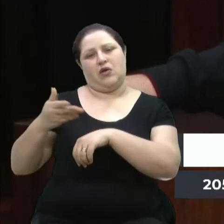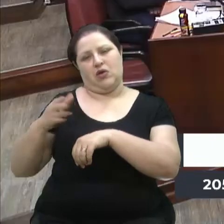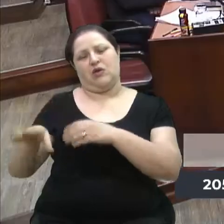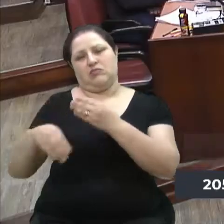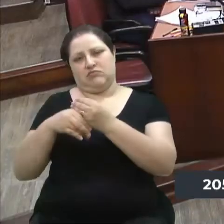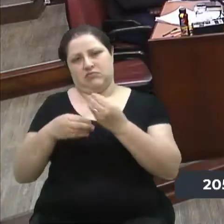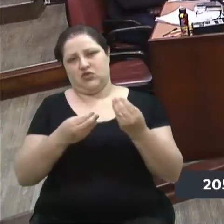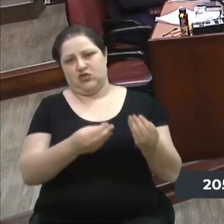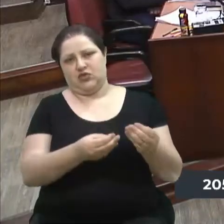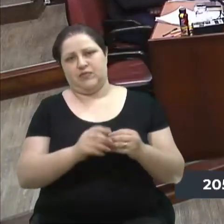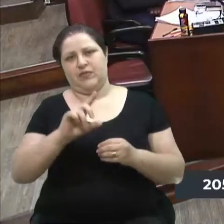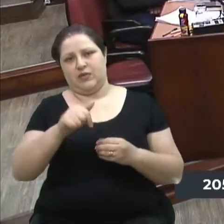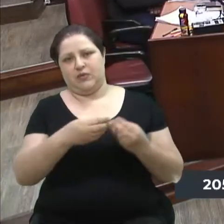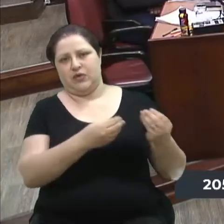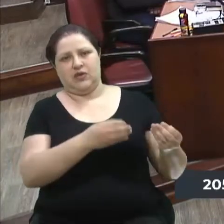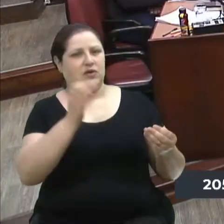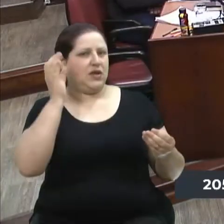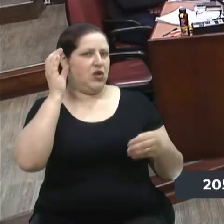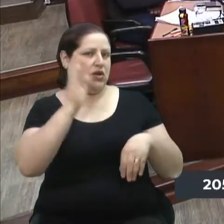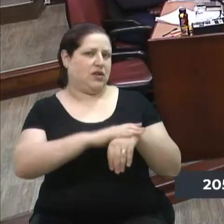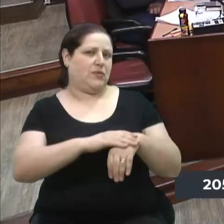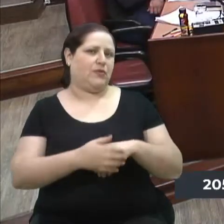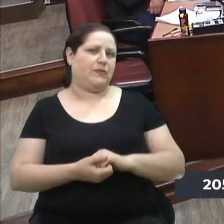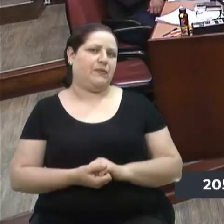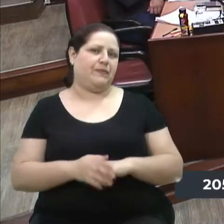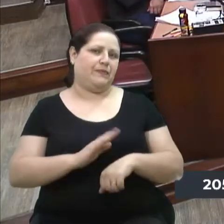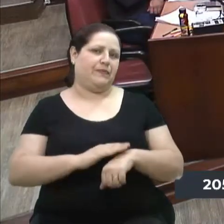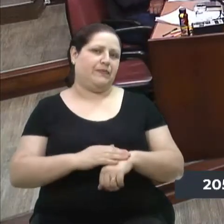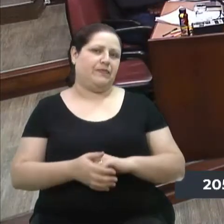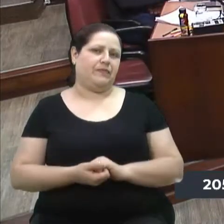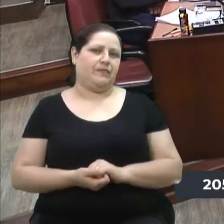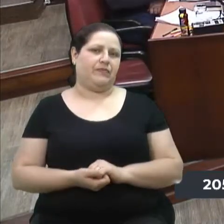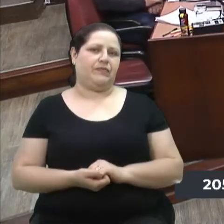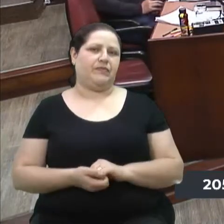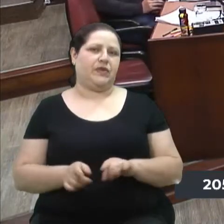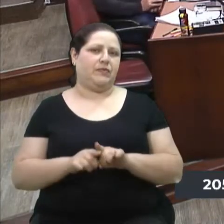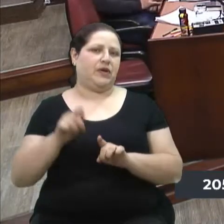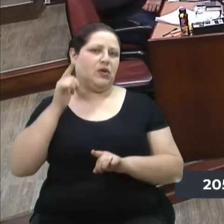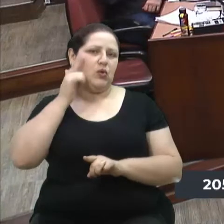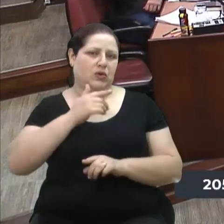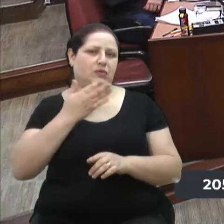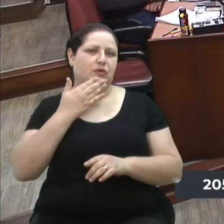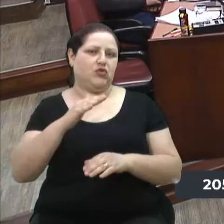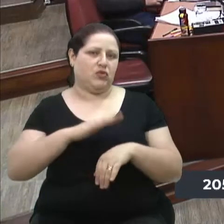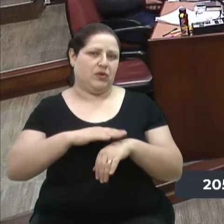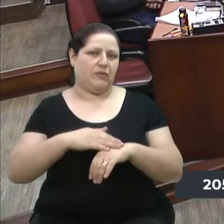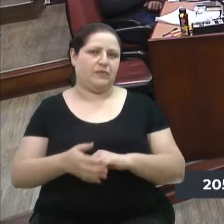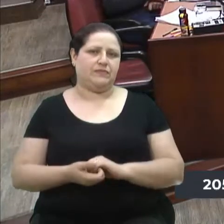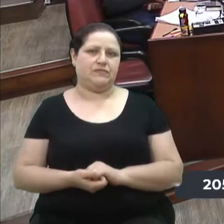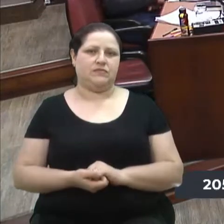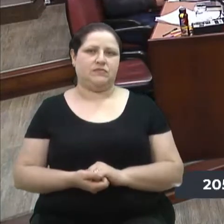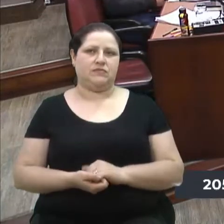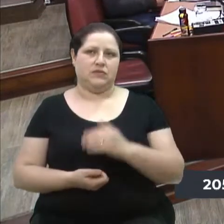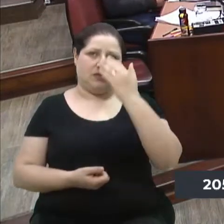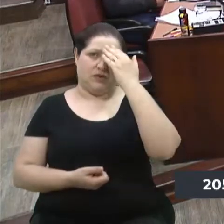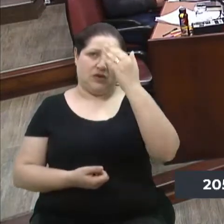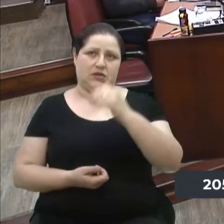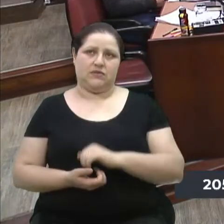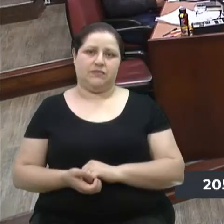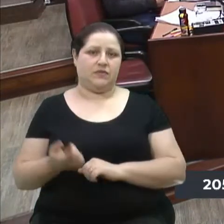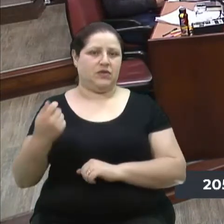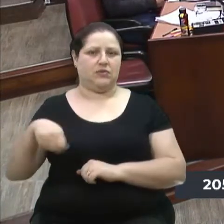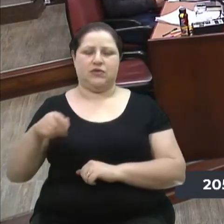falar depois eu conserto operador que adora Obrigado Vereador Rafael eu não eu não